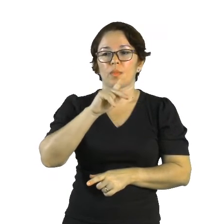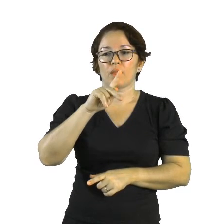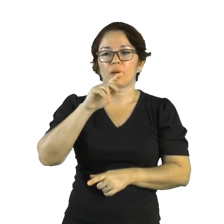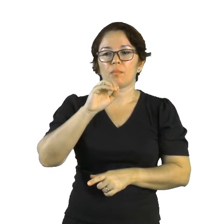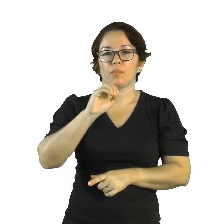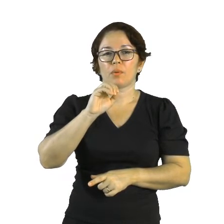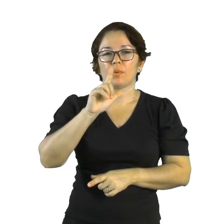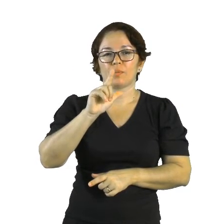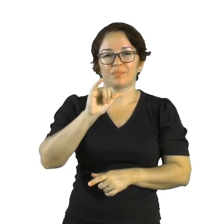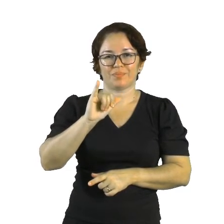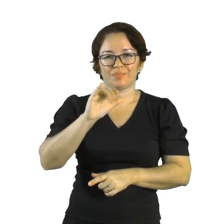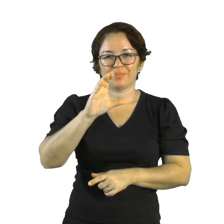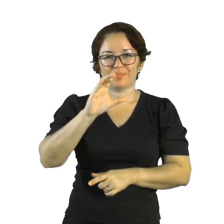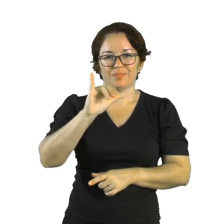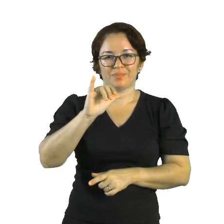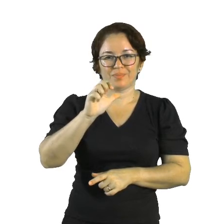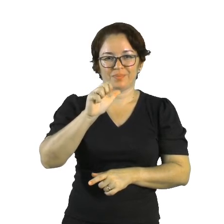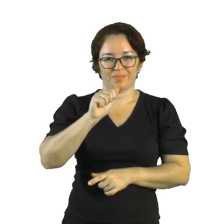Polícia.